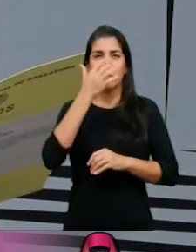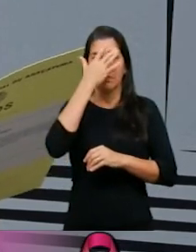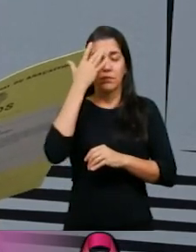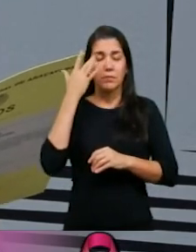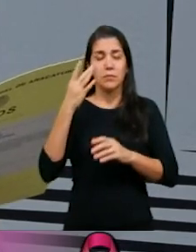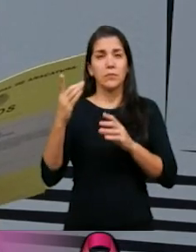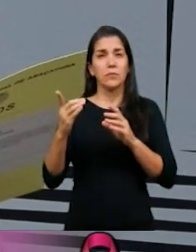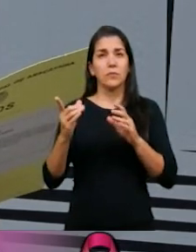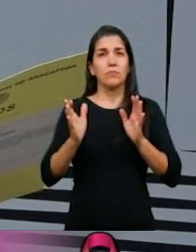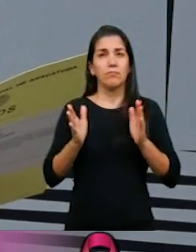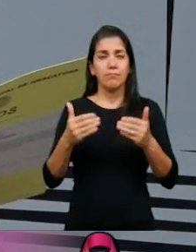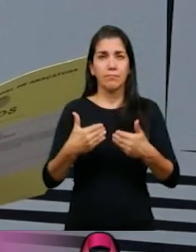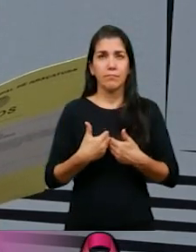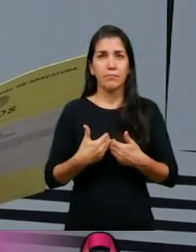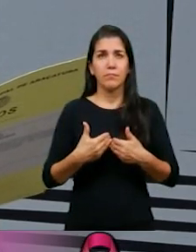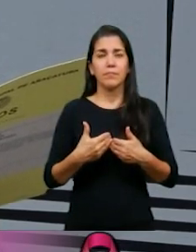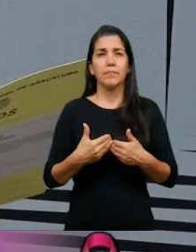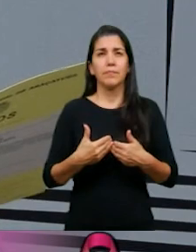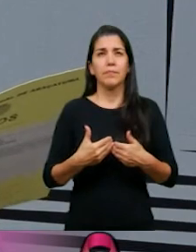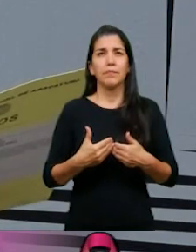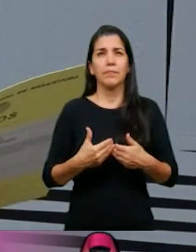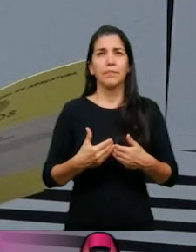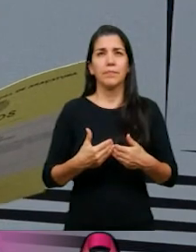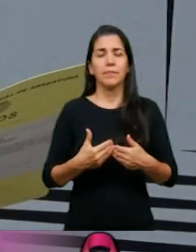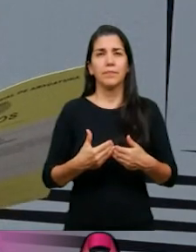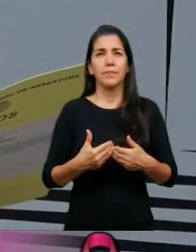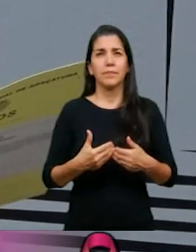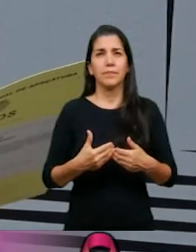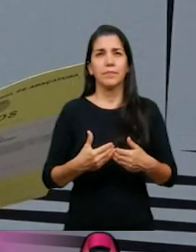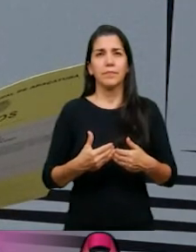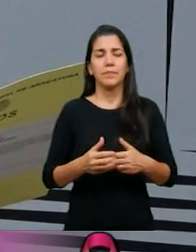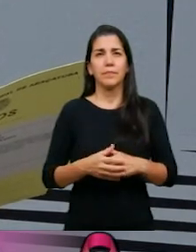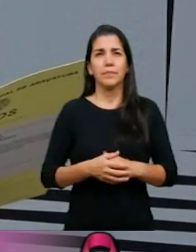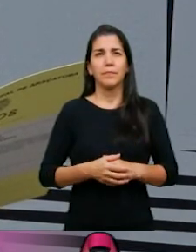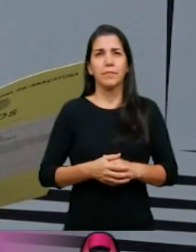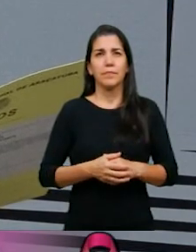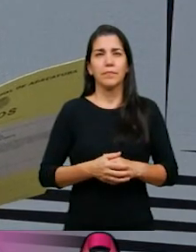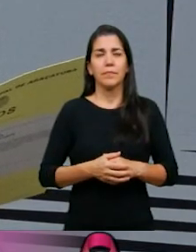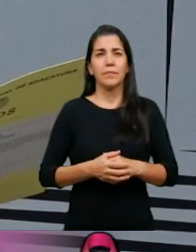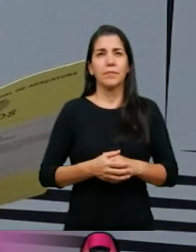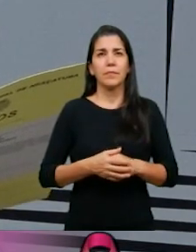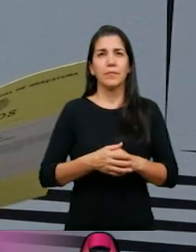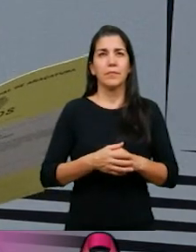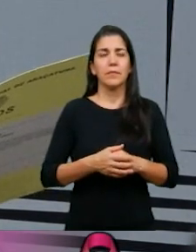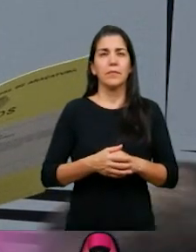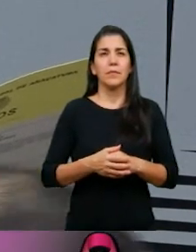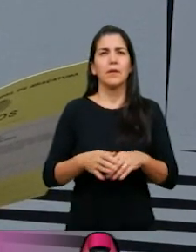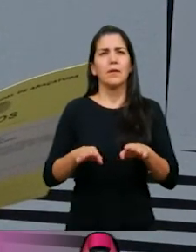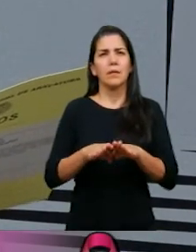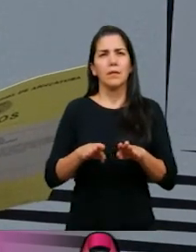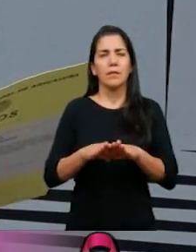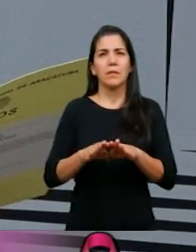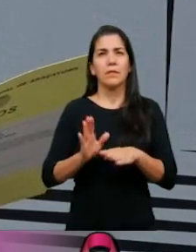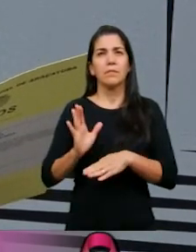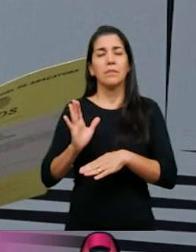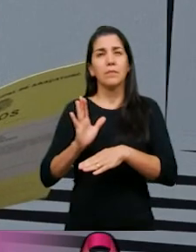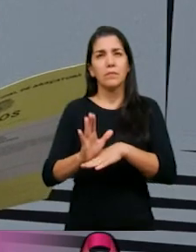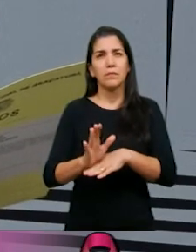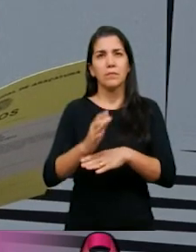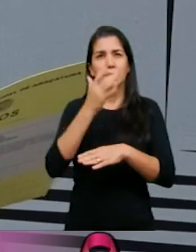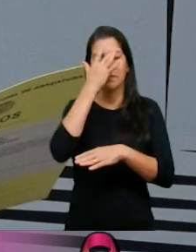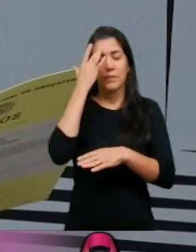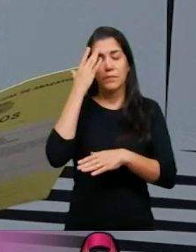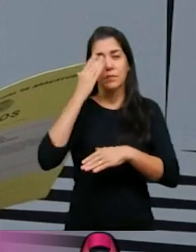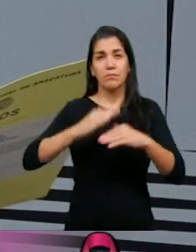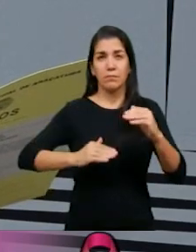uma abordagem multidisciplinar que envolva profissionais de saúde, da educação e outras áreas